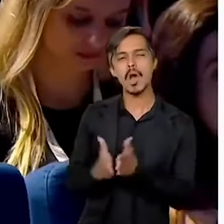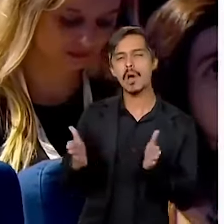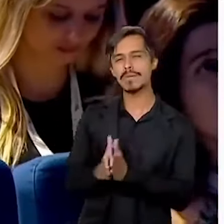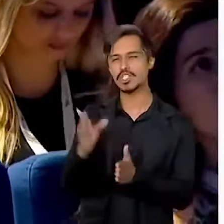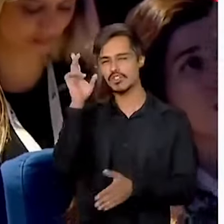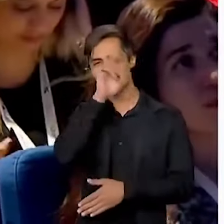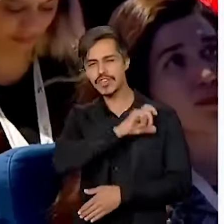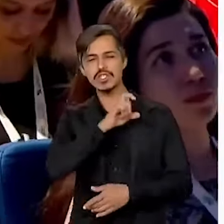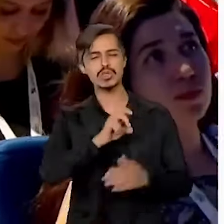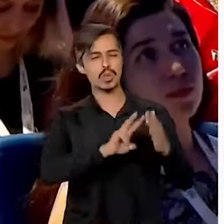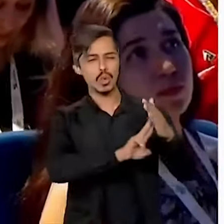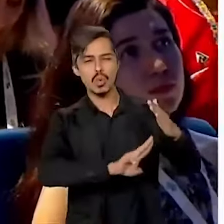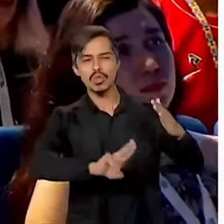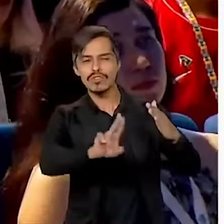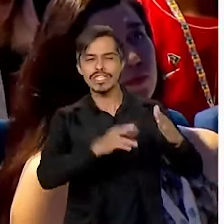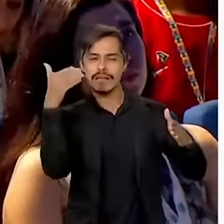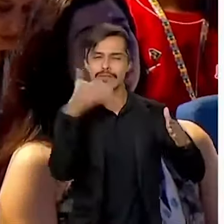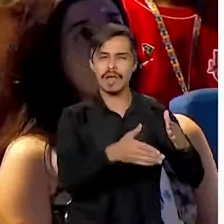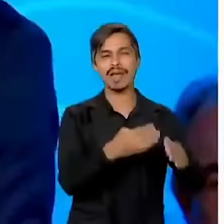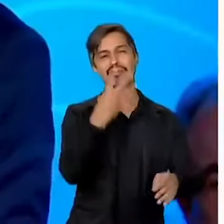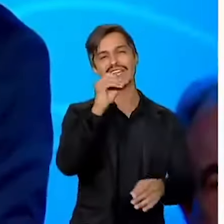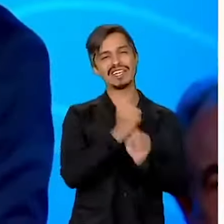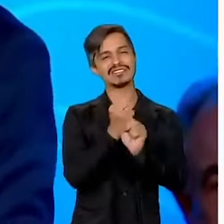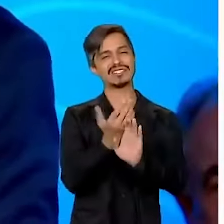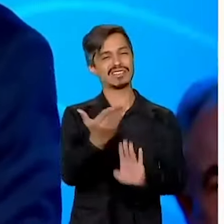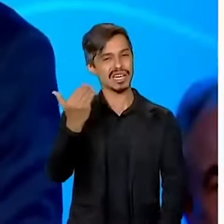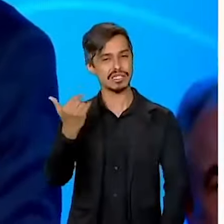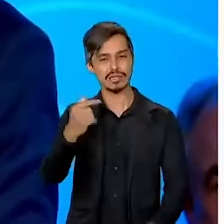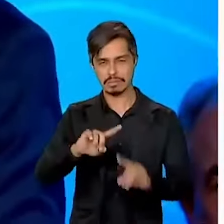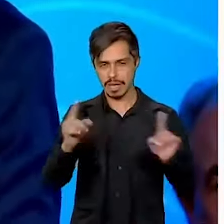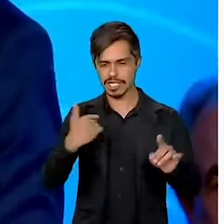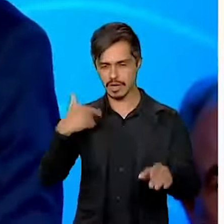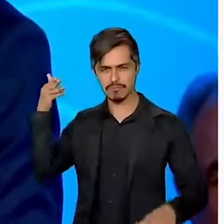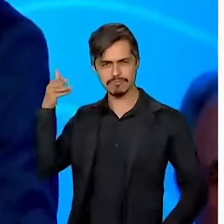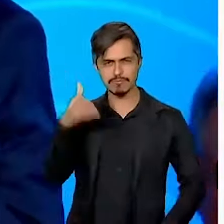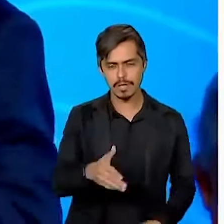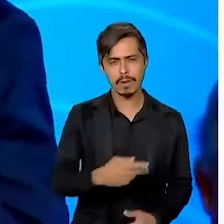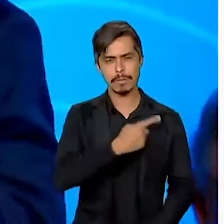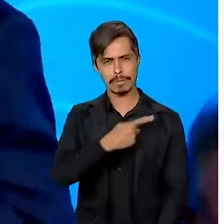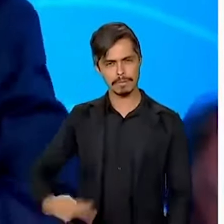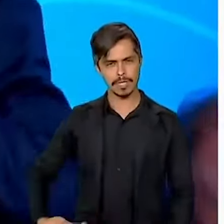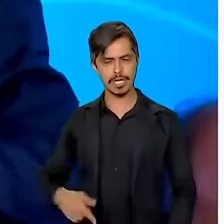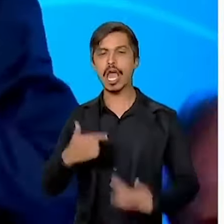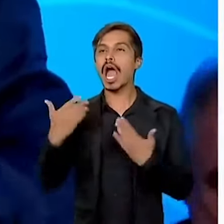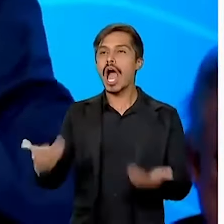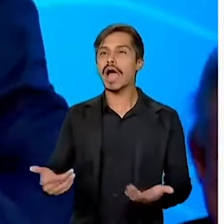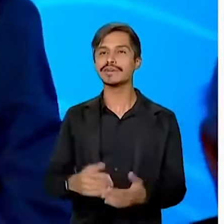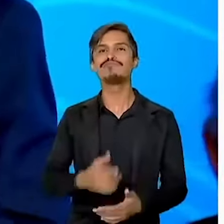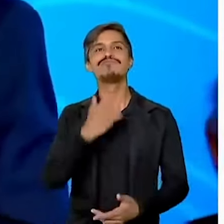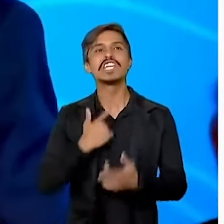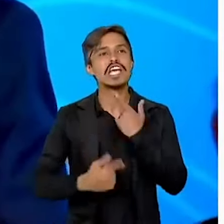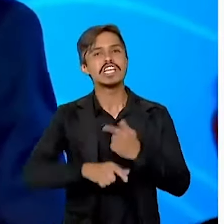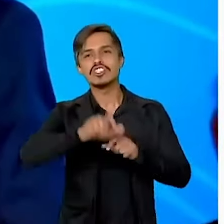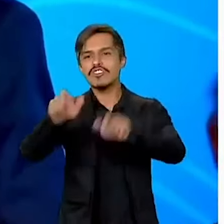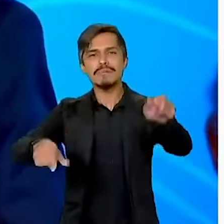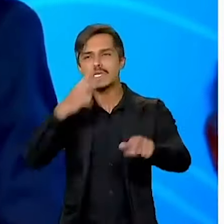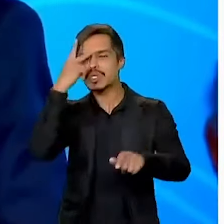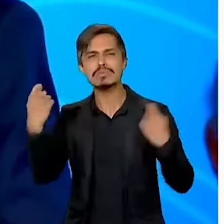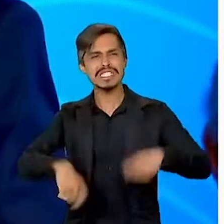fazer universidade há 40 anos atrás. Eu, quando virei presidente, eu tenho uma obsessão de colocar filho de pessoas na